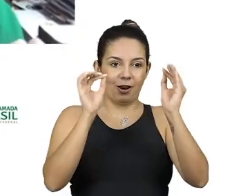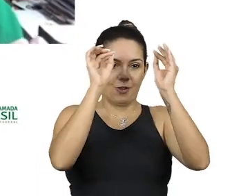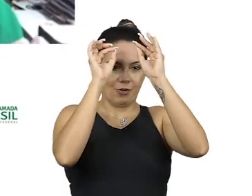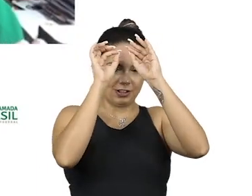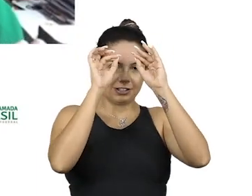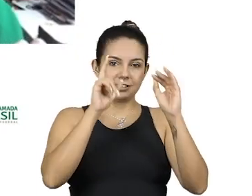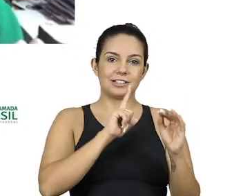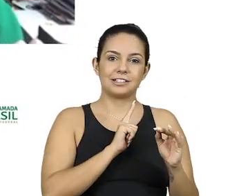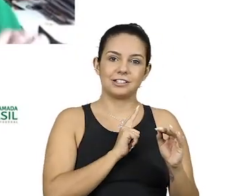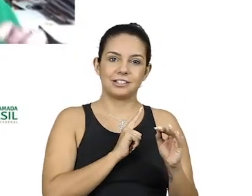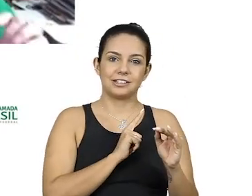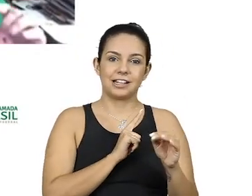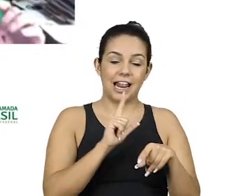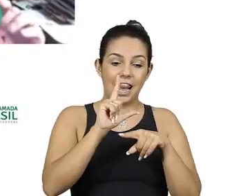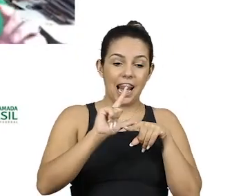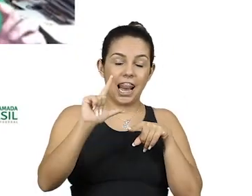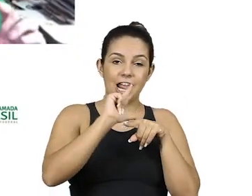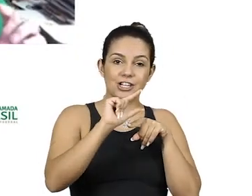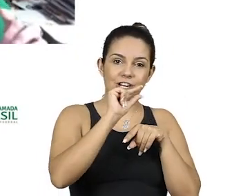tinha legendas